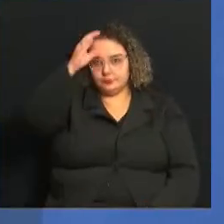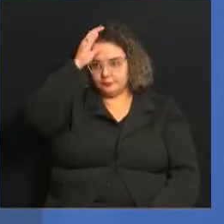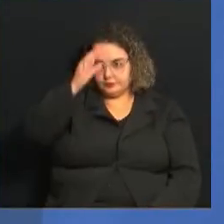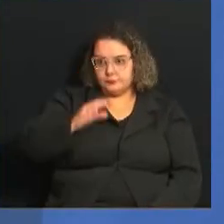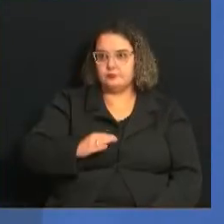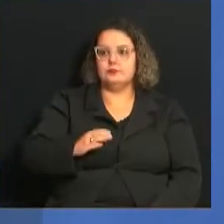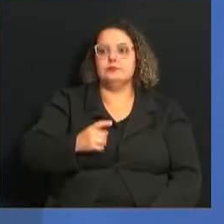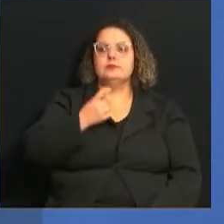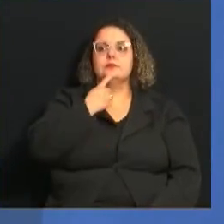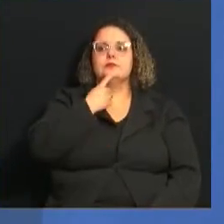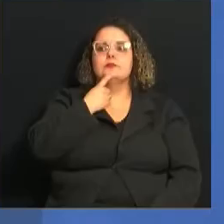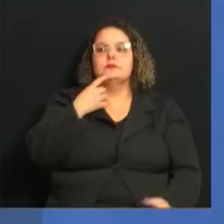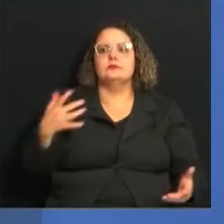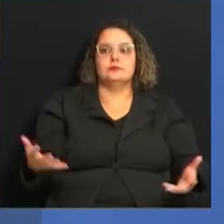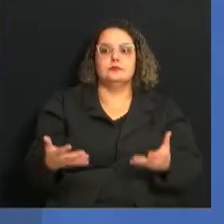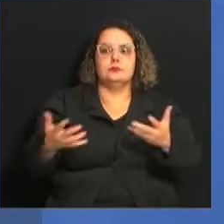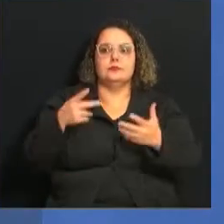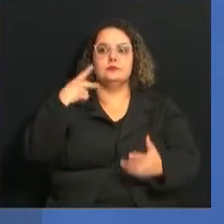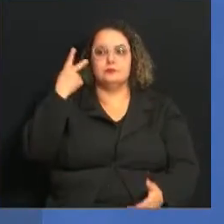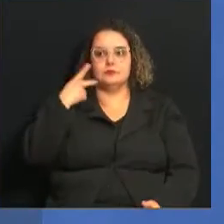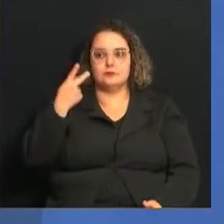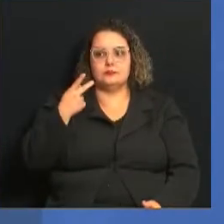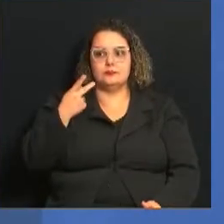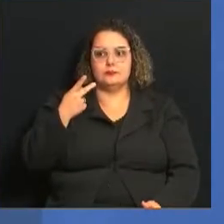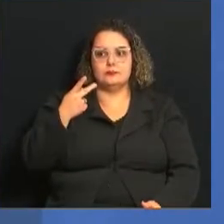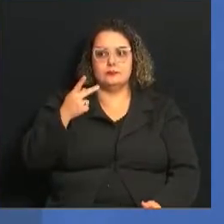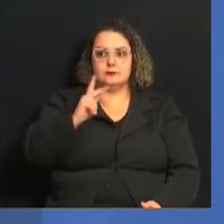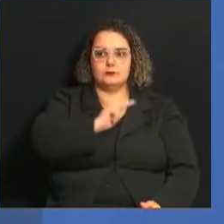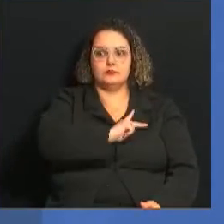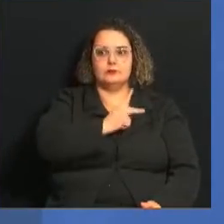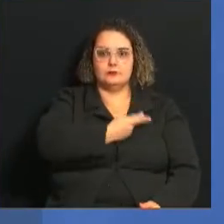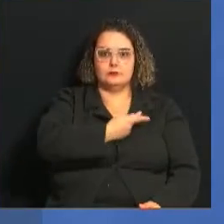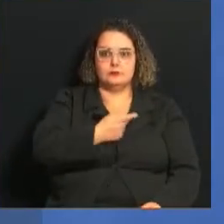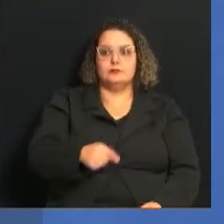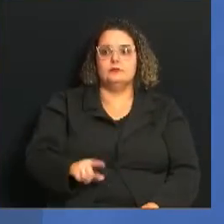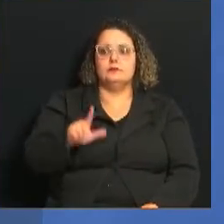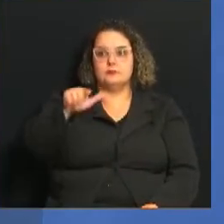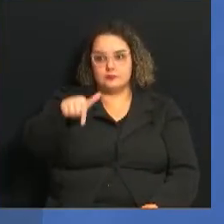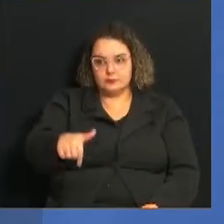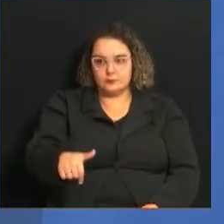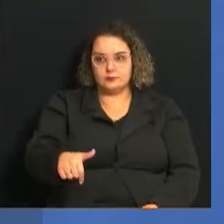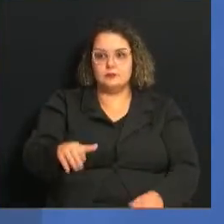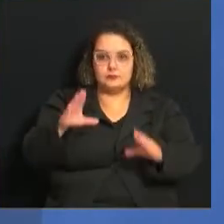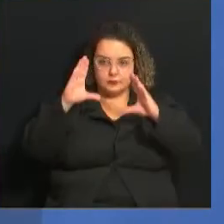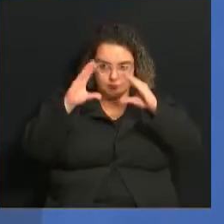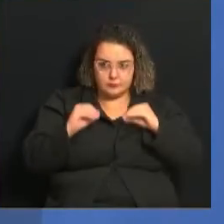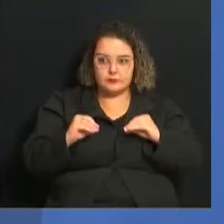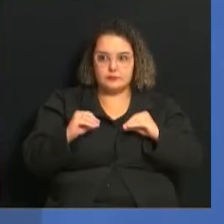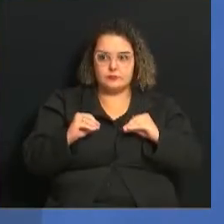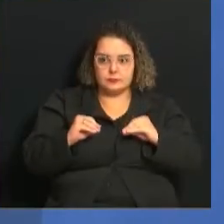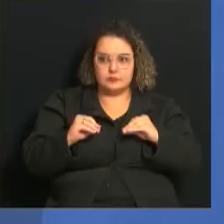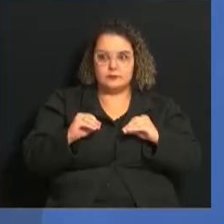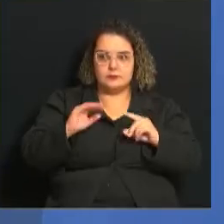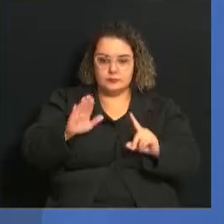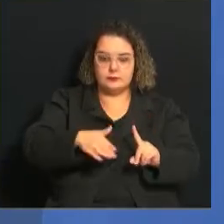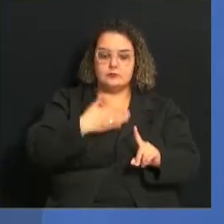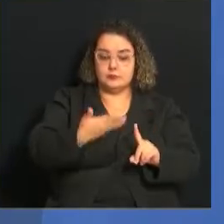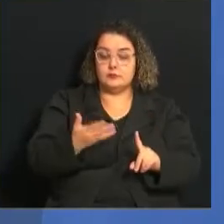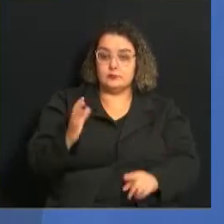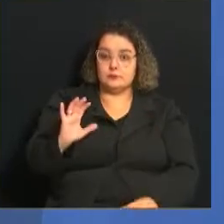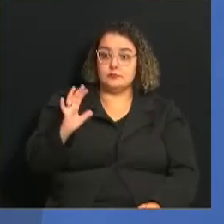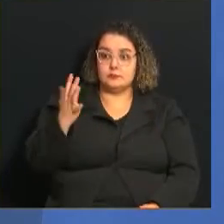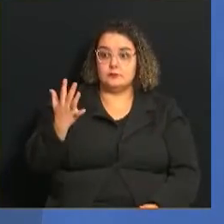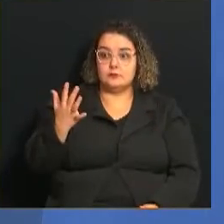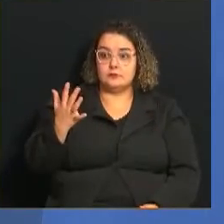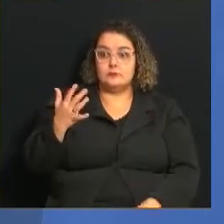por iniciativa do vereador Paulo Haddad. Temos então, depois, à noite, mais uma solenidade acontecendo, só que